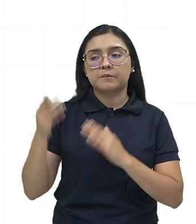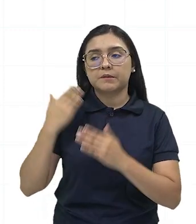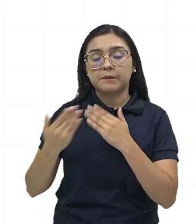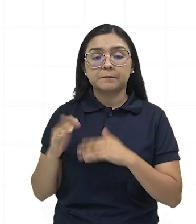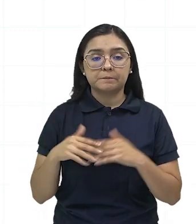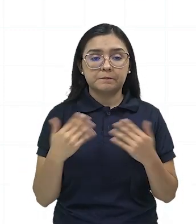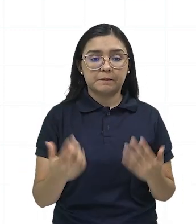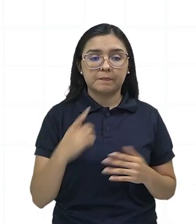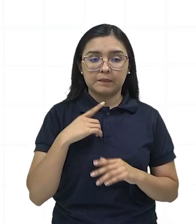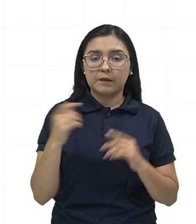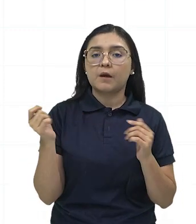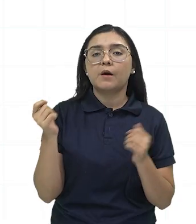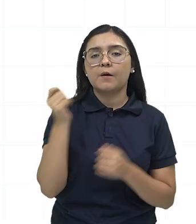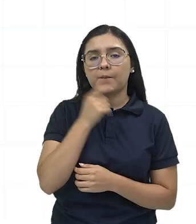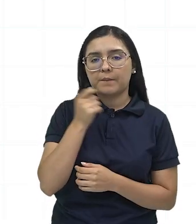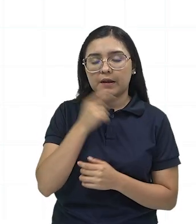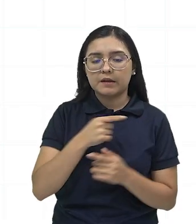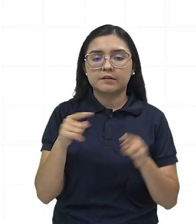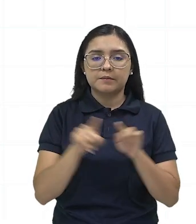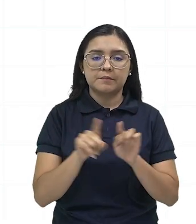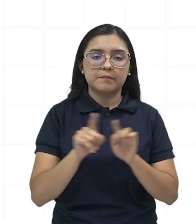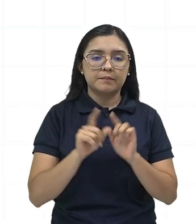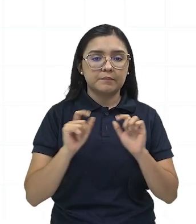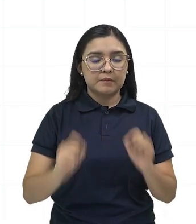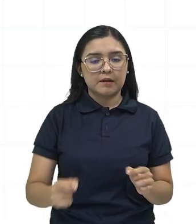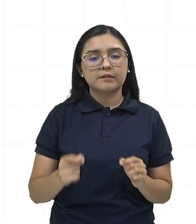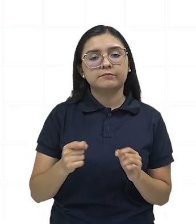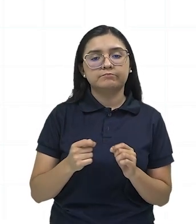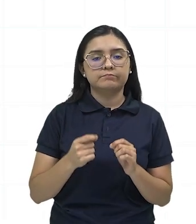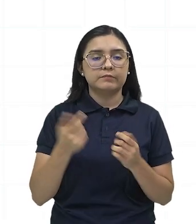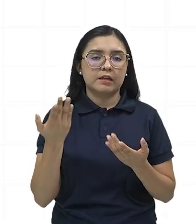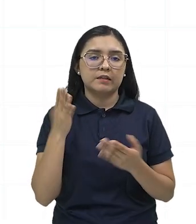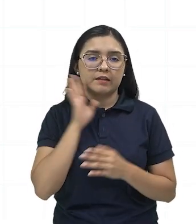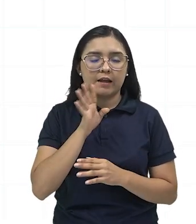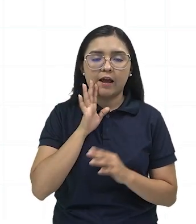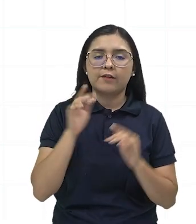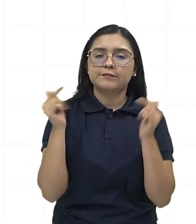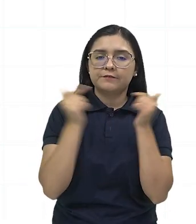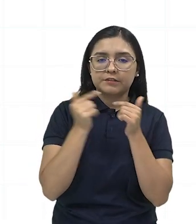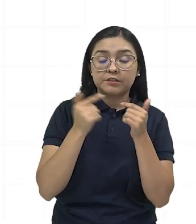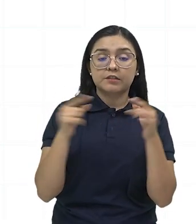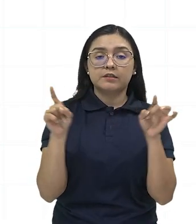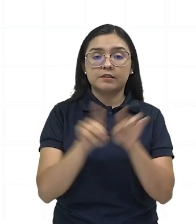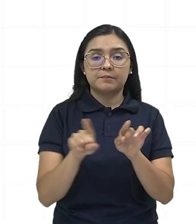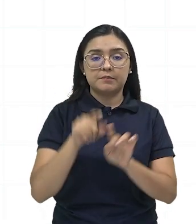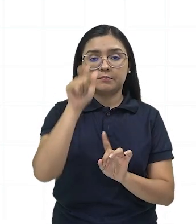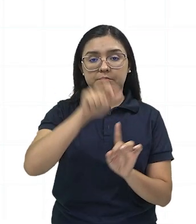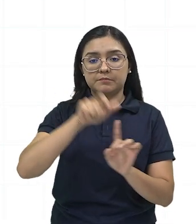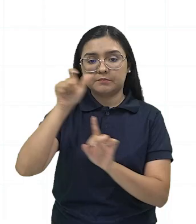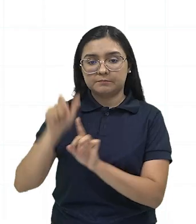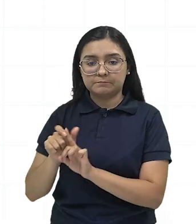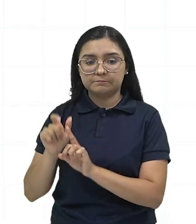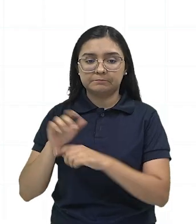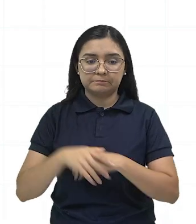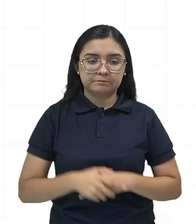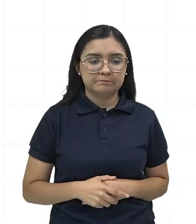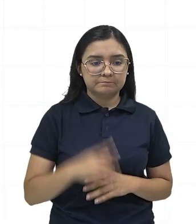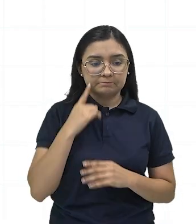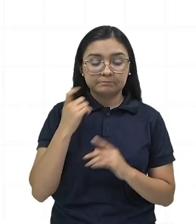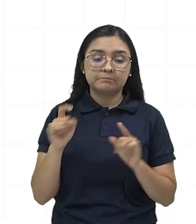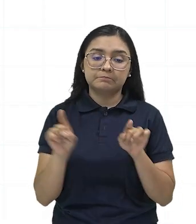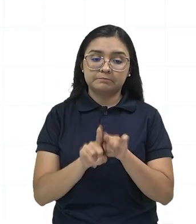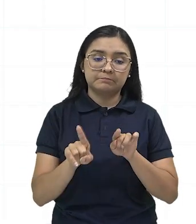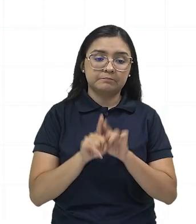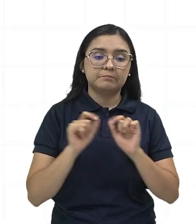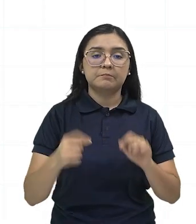as comédias tendem a ser mais leves e divertidas, com situações engraçadas e personagens peculiares.